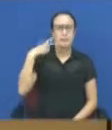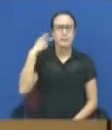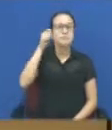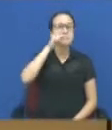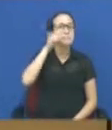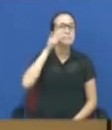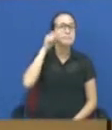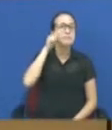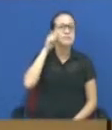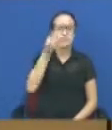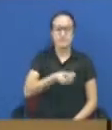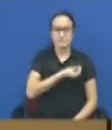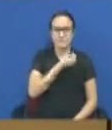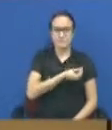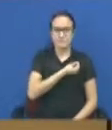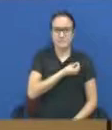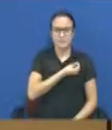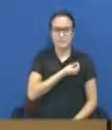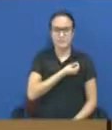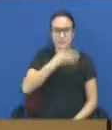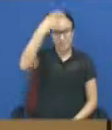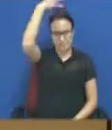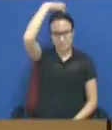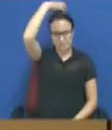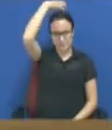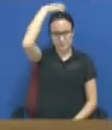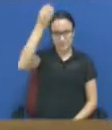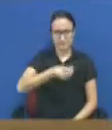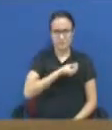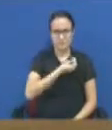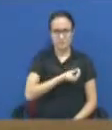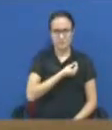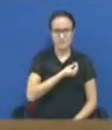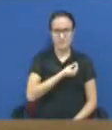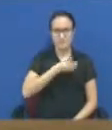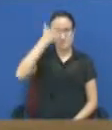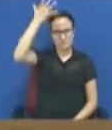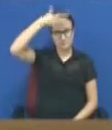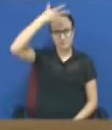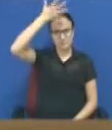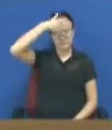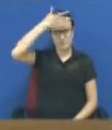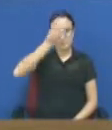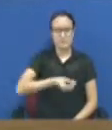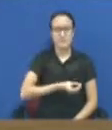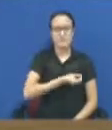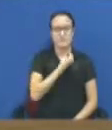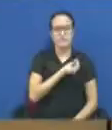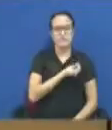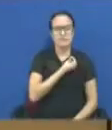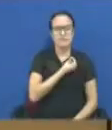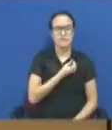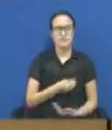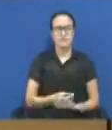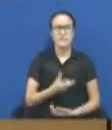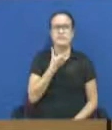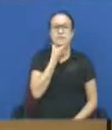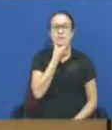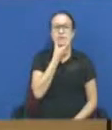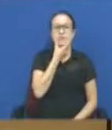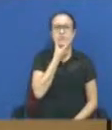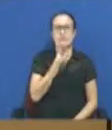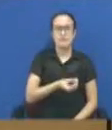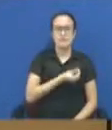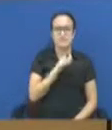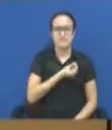da Silva. Presente. Vereador Darcy Reis. Presente. Érica Tanque. Presente, excelência. Érica Monteiro.